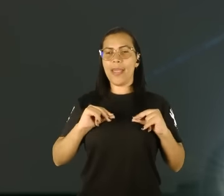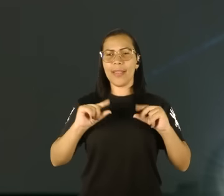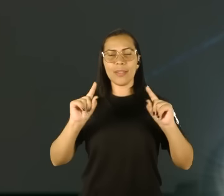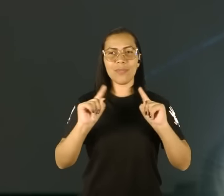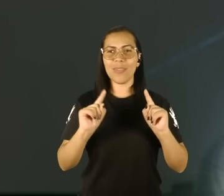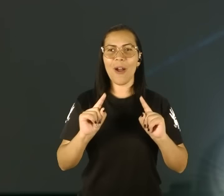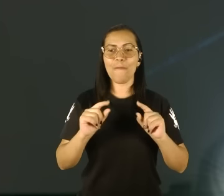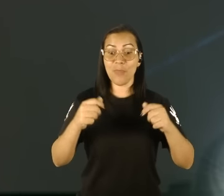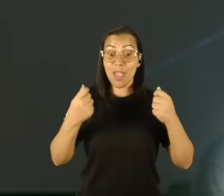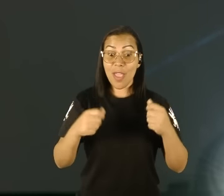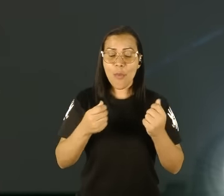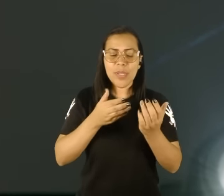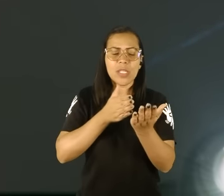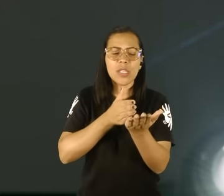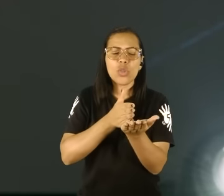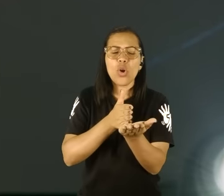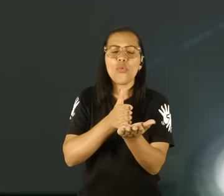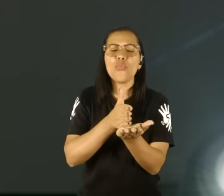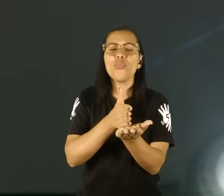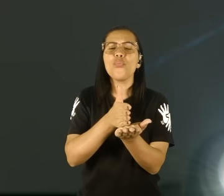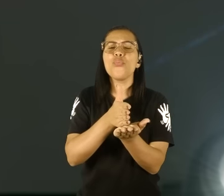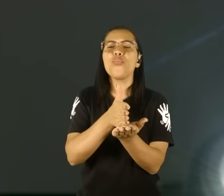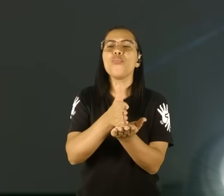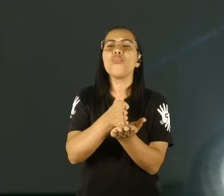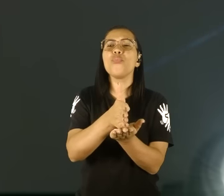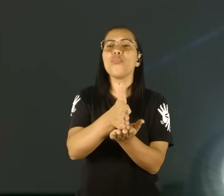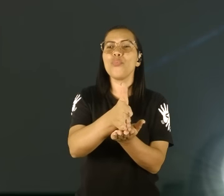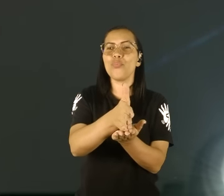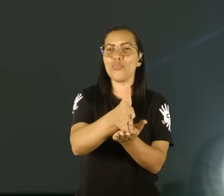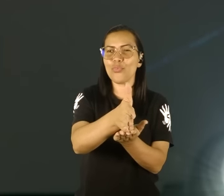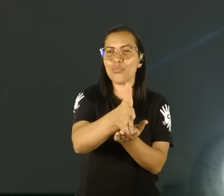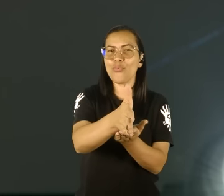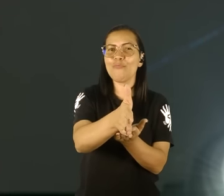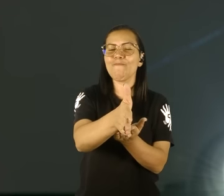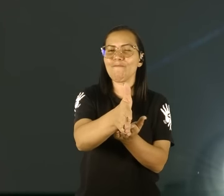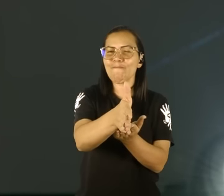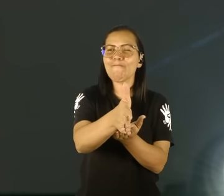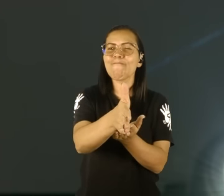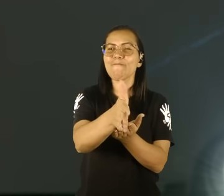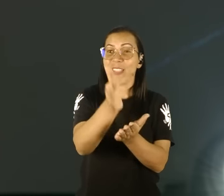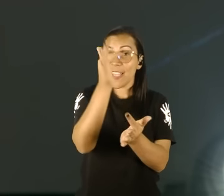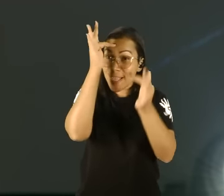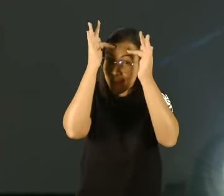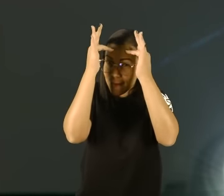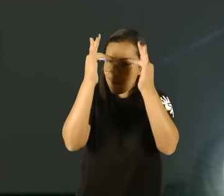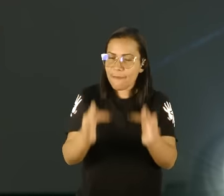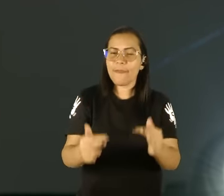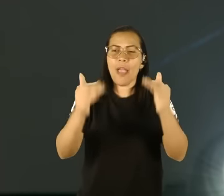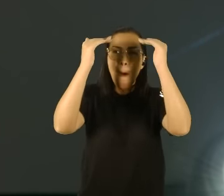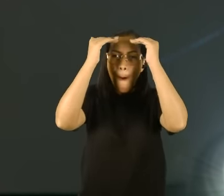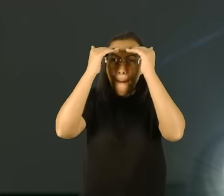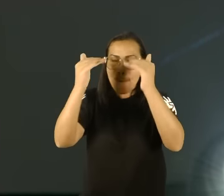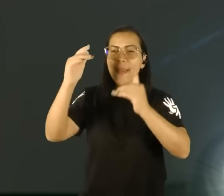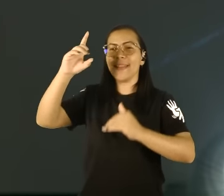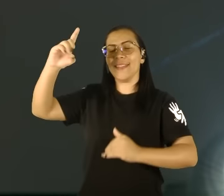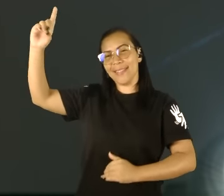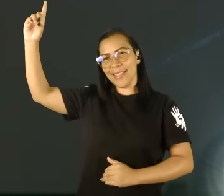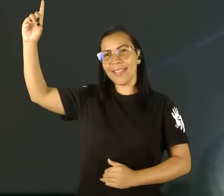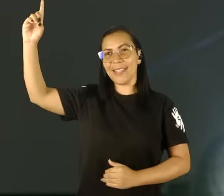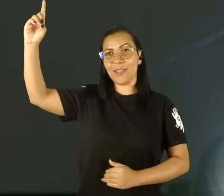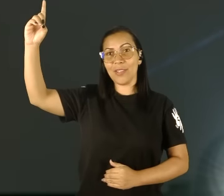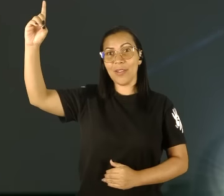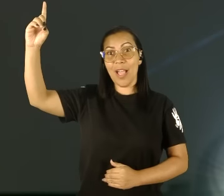um segundo, eu esqueço por que eu estou na igreja. Se eu vacilar um segundo, eu começo a pecar e viver a obra de Deus simultaneamente. Se eu vacilar